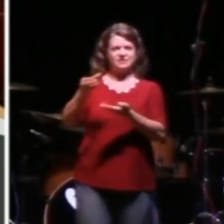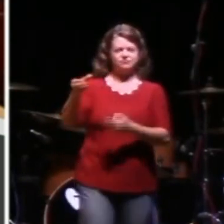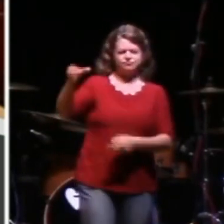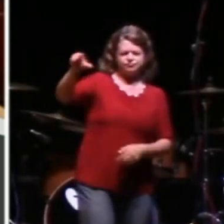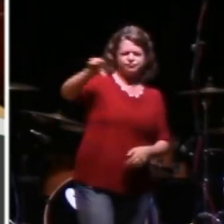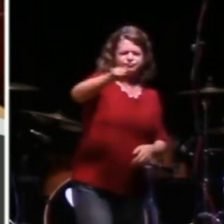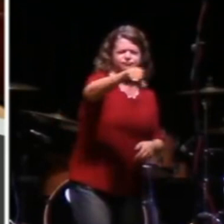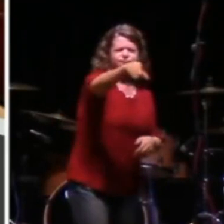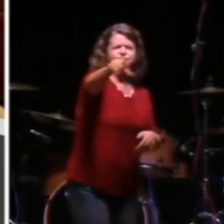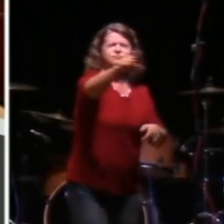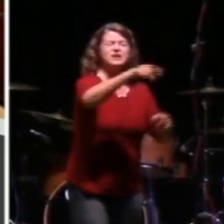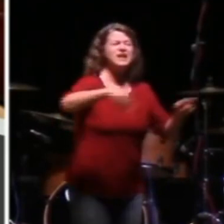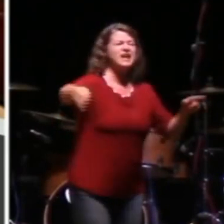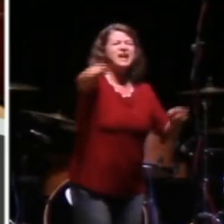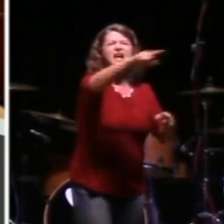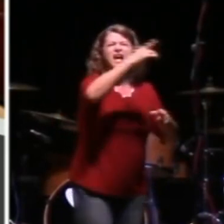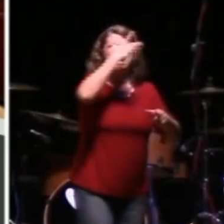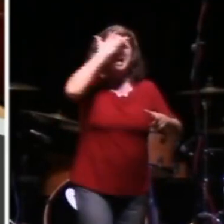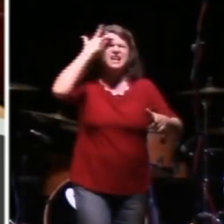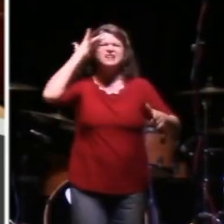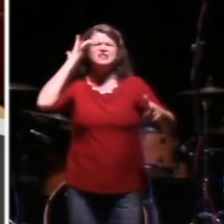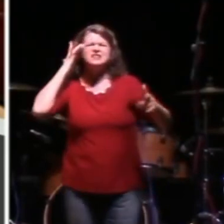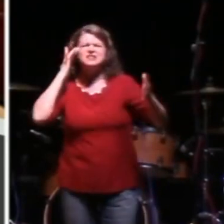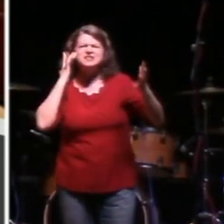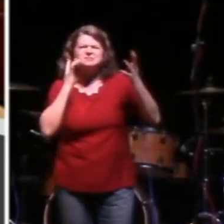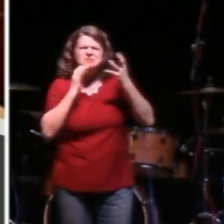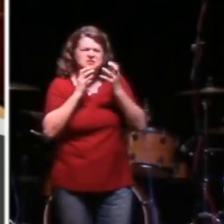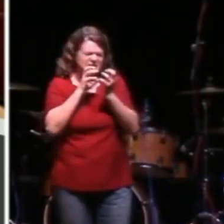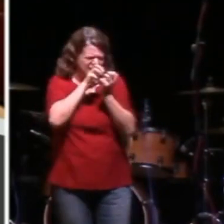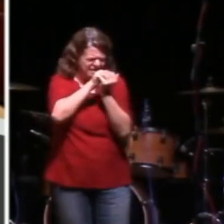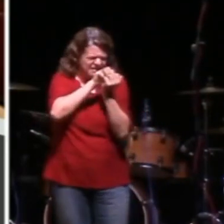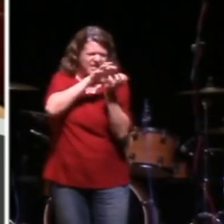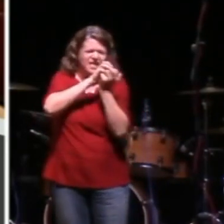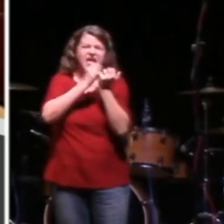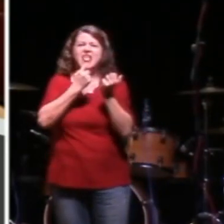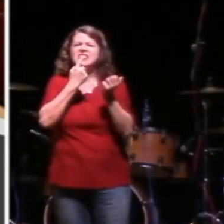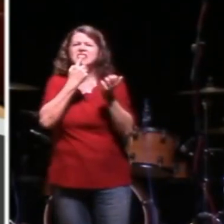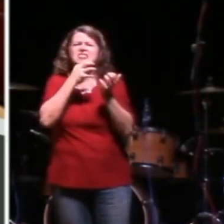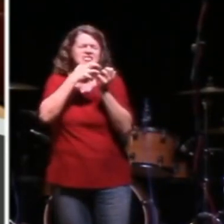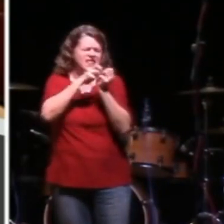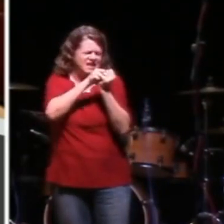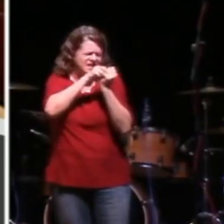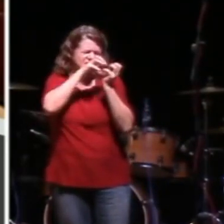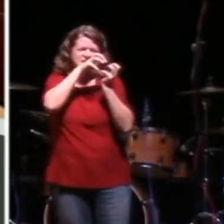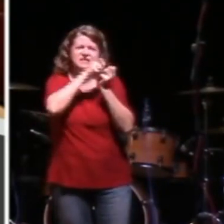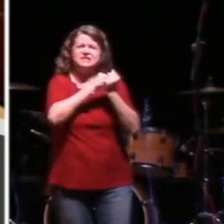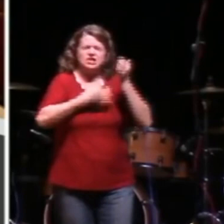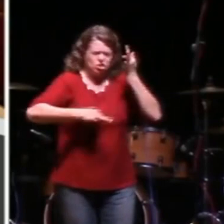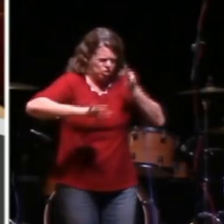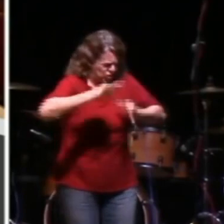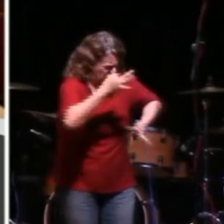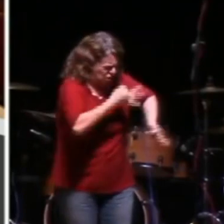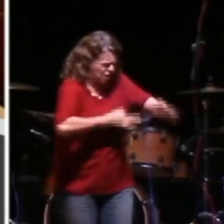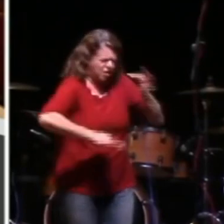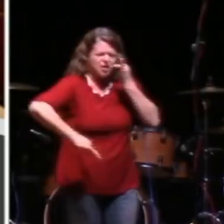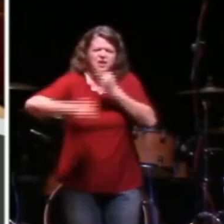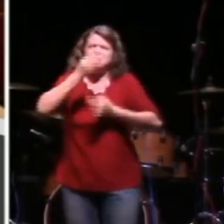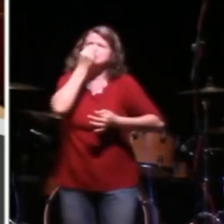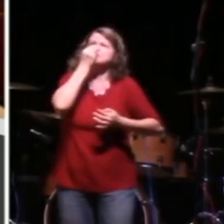agonia os homens mordi a sua própria língua e baixo queimavam contra deus do céu por causa das suas dores e das suas feridas